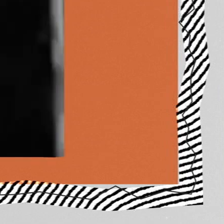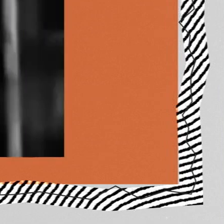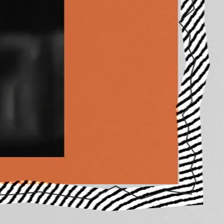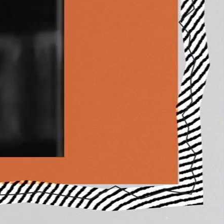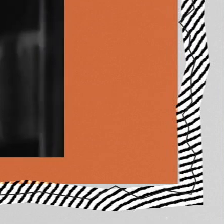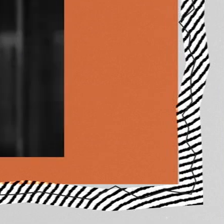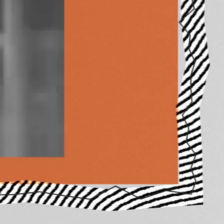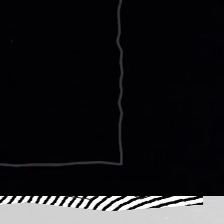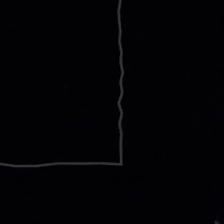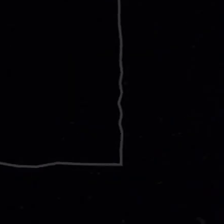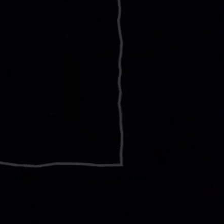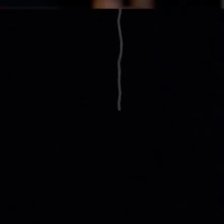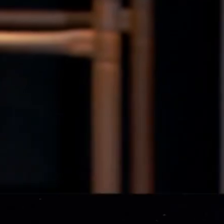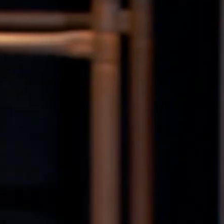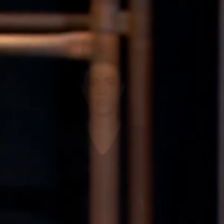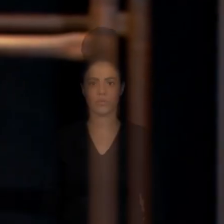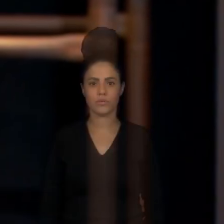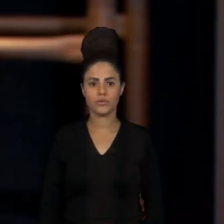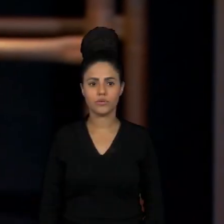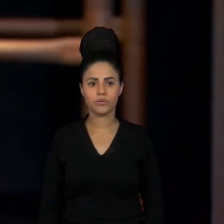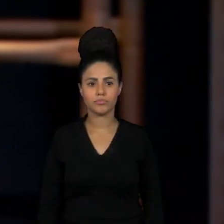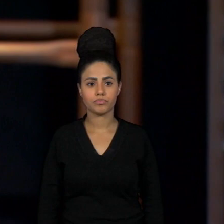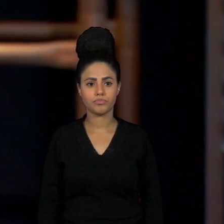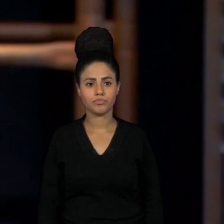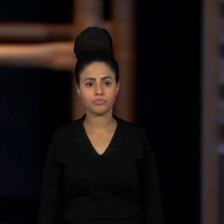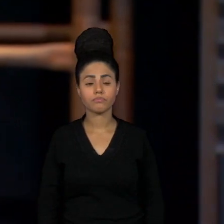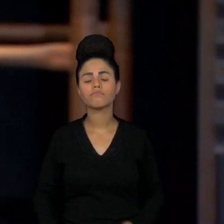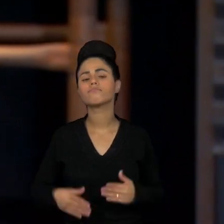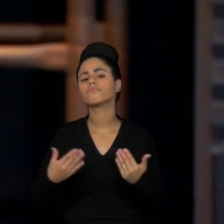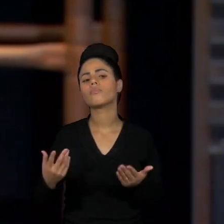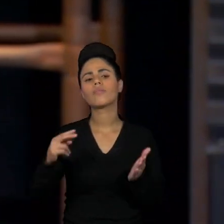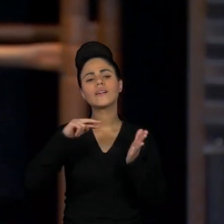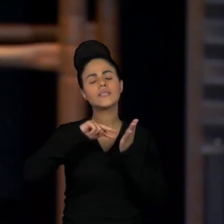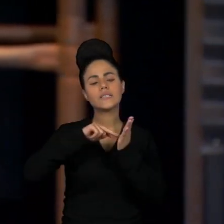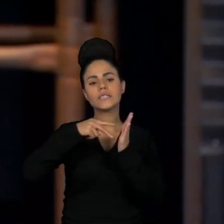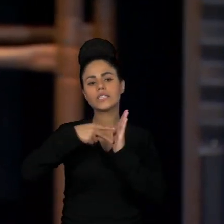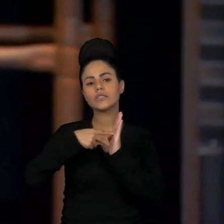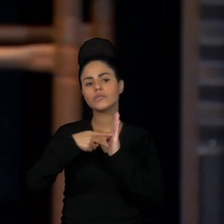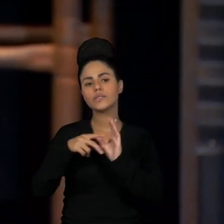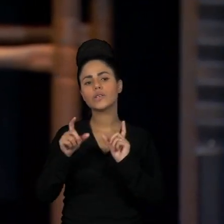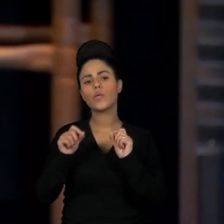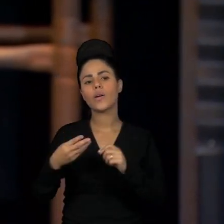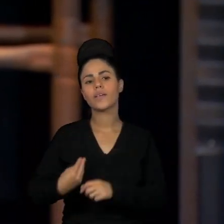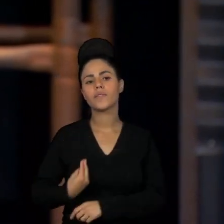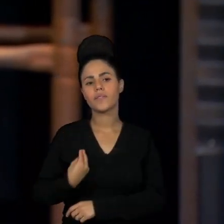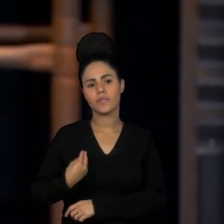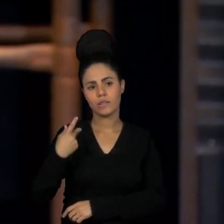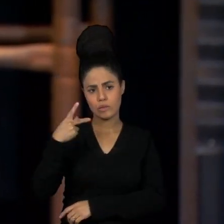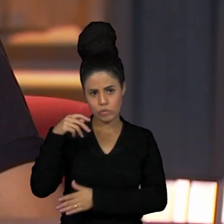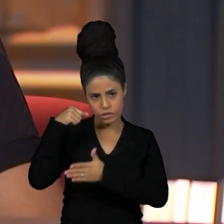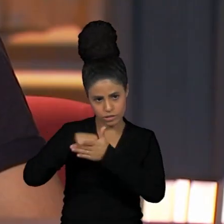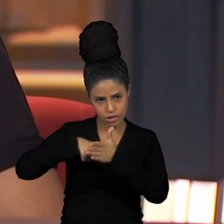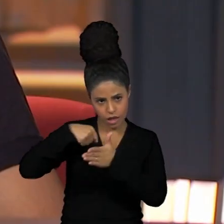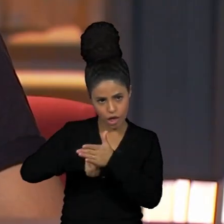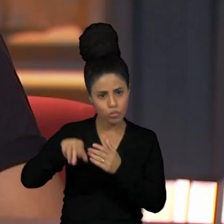filho pardo sem pai. O que isso significa na sua luta?